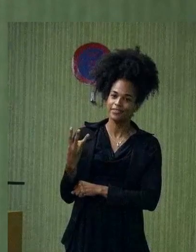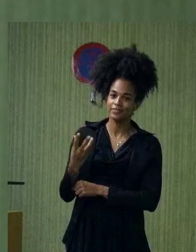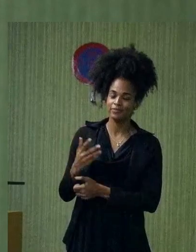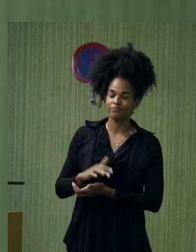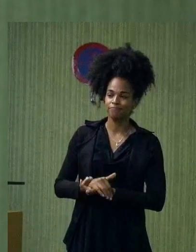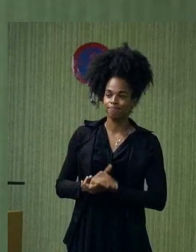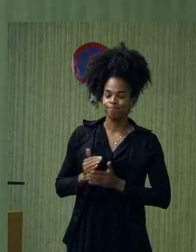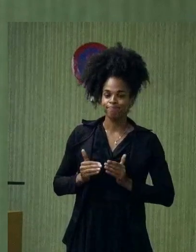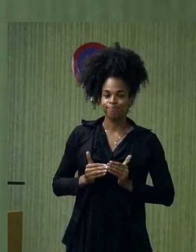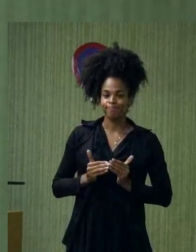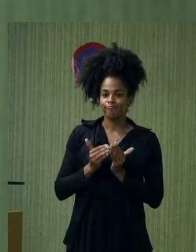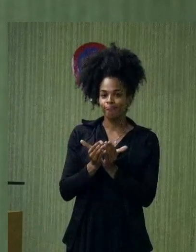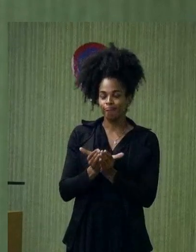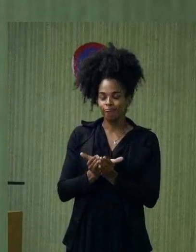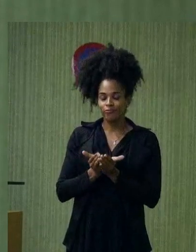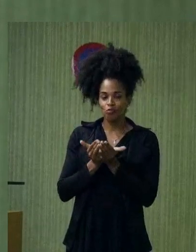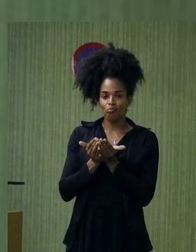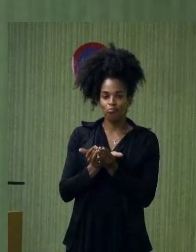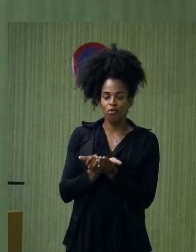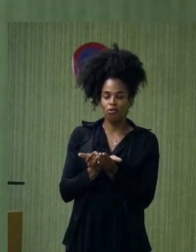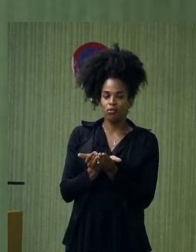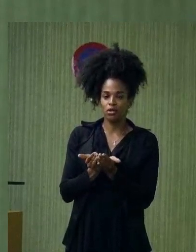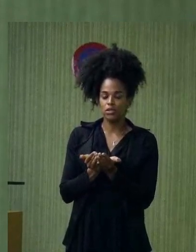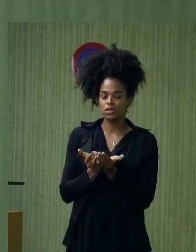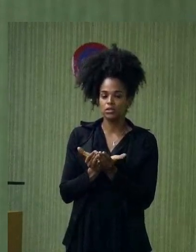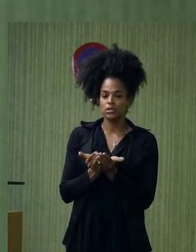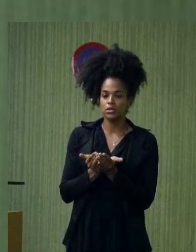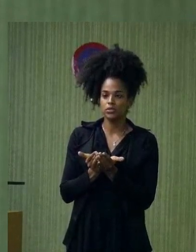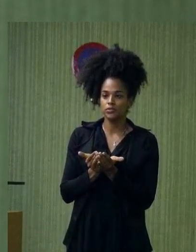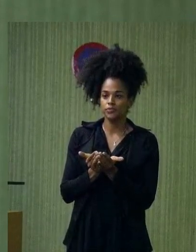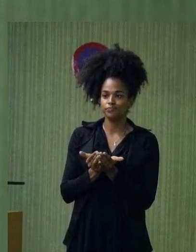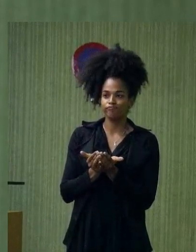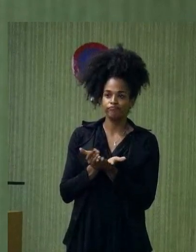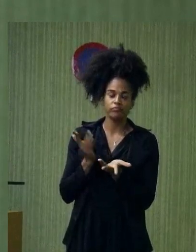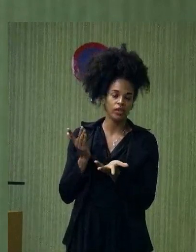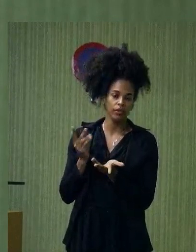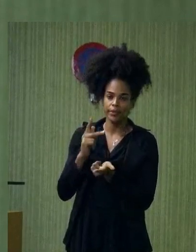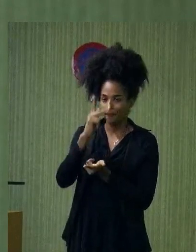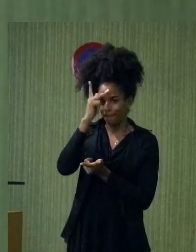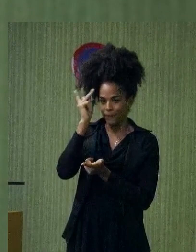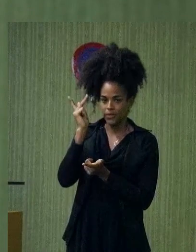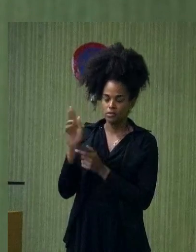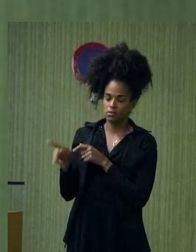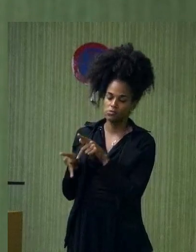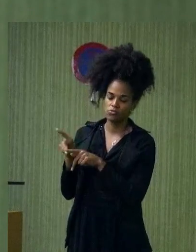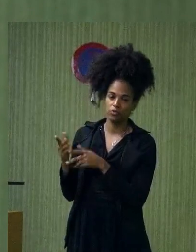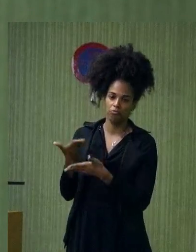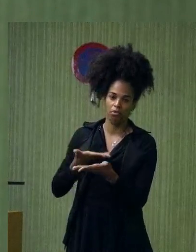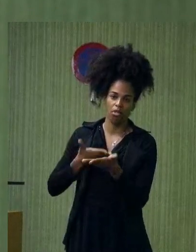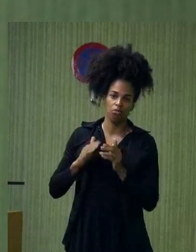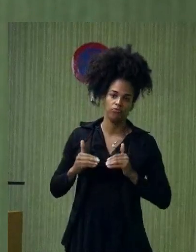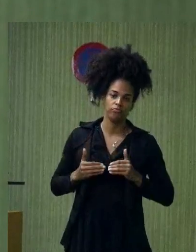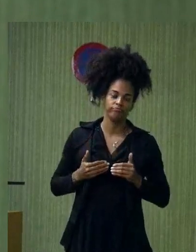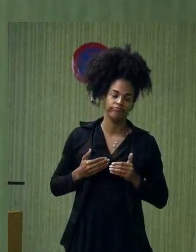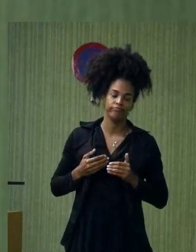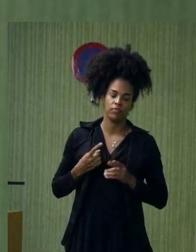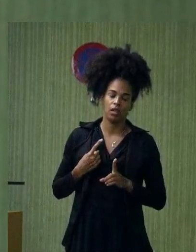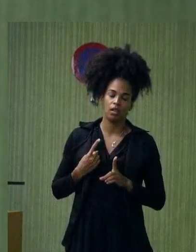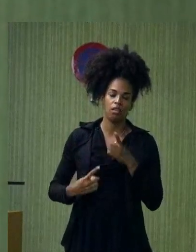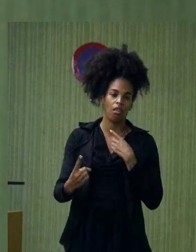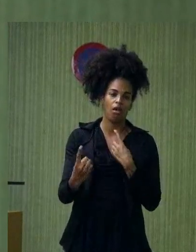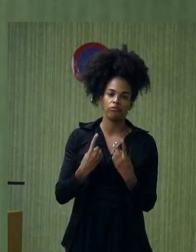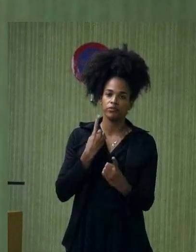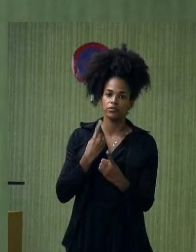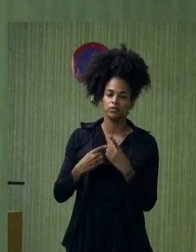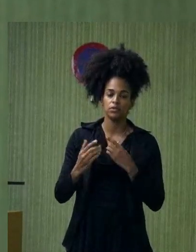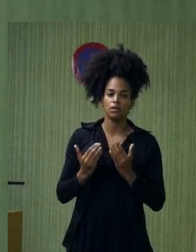linha são os barcos que que de passageiros né que fazem o transporte de passageiro esse são o que a gente chama